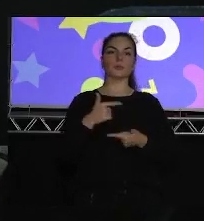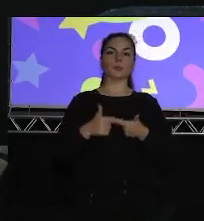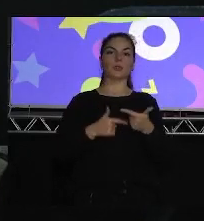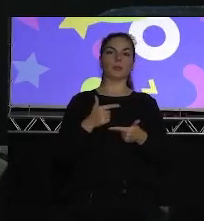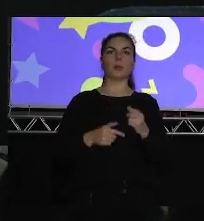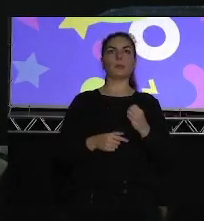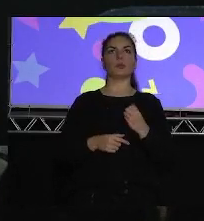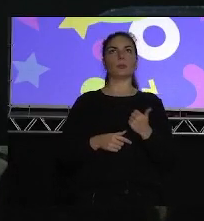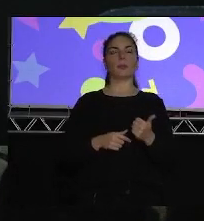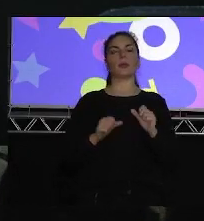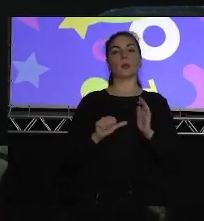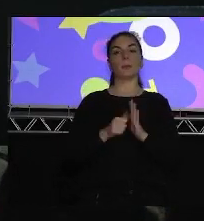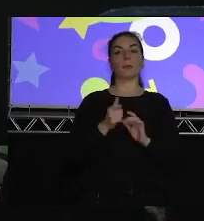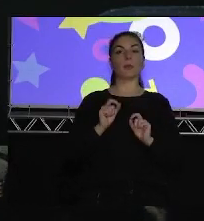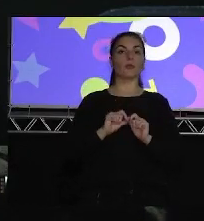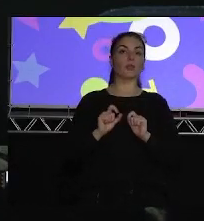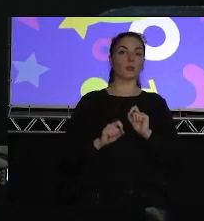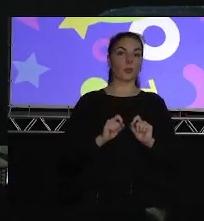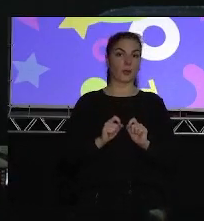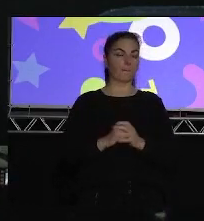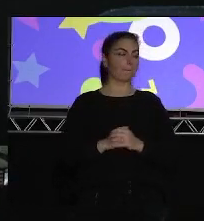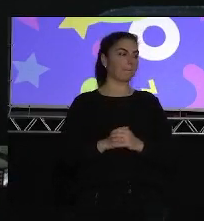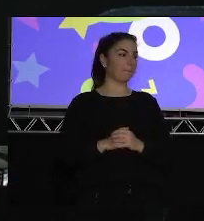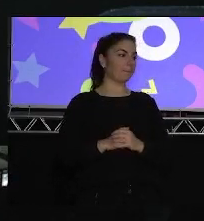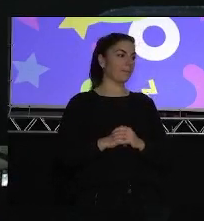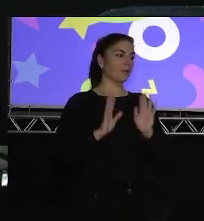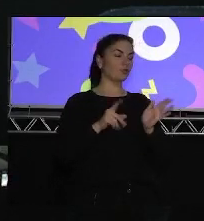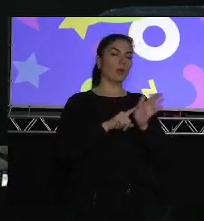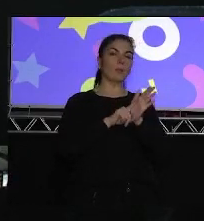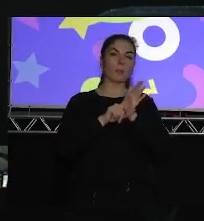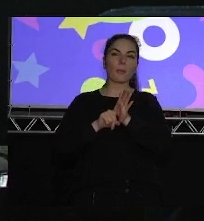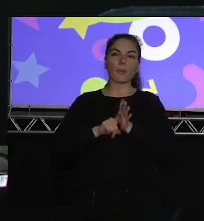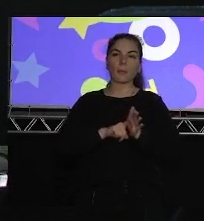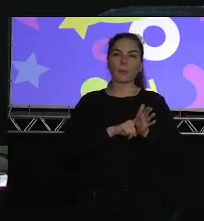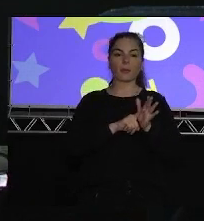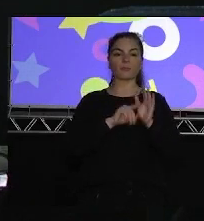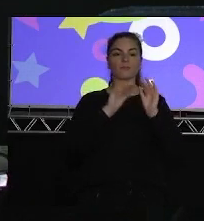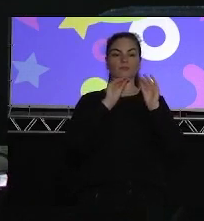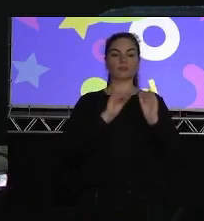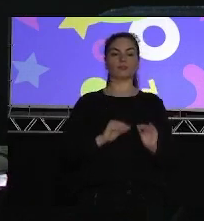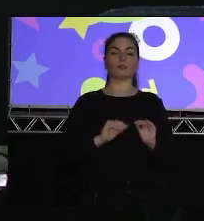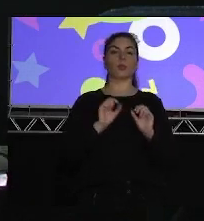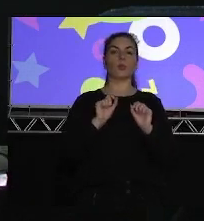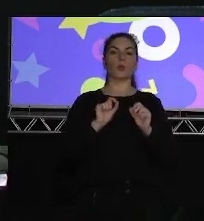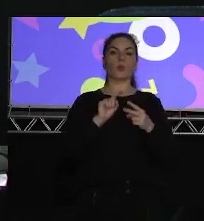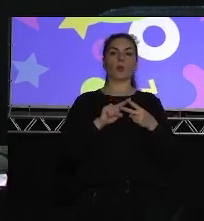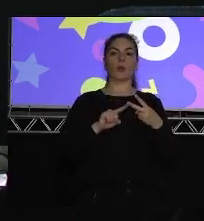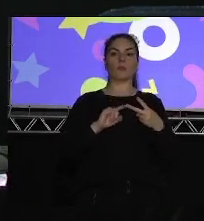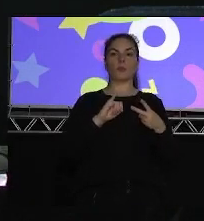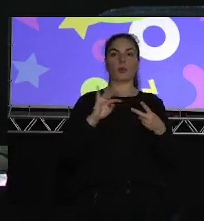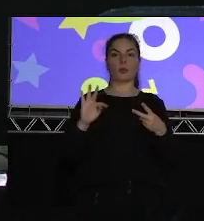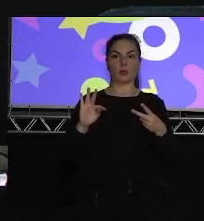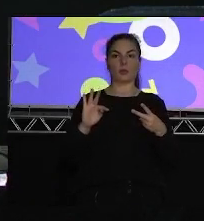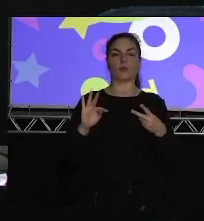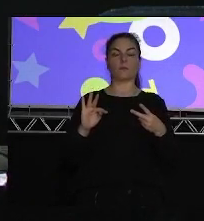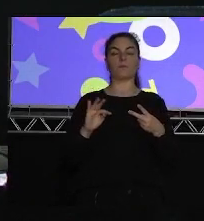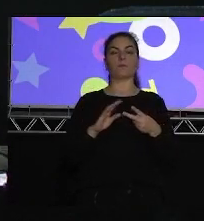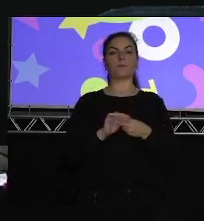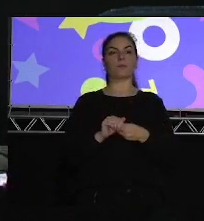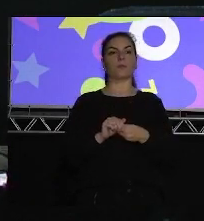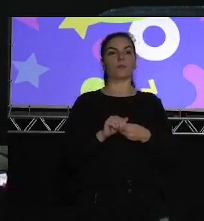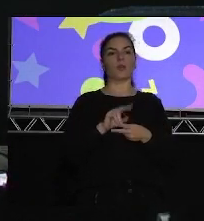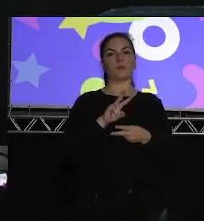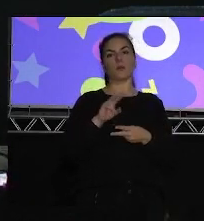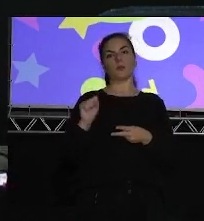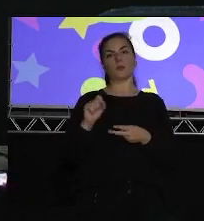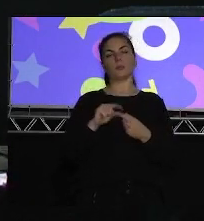gente fez no primeiro passo? Identificou e definimos, aí, mapeamos, duas IT Value Streams, que nós chamamos lá, gente. Tem uns